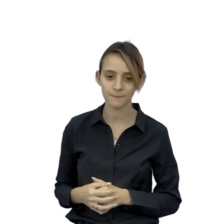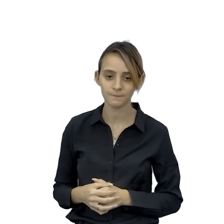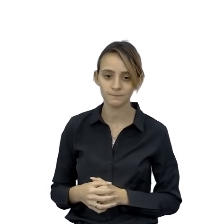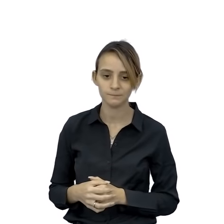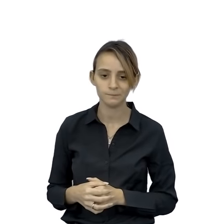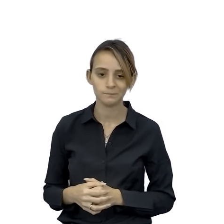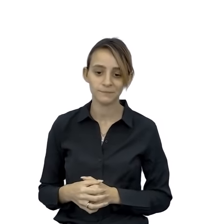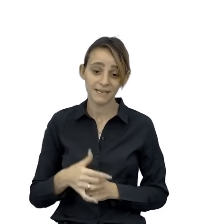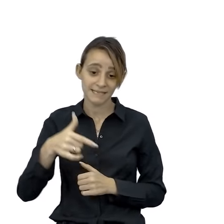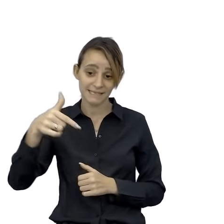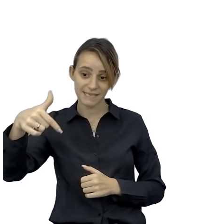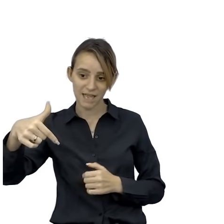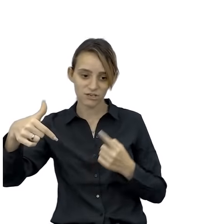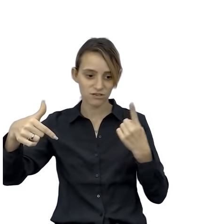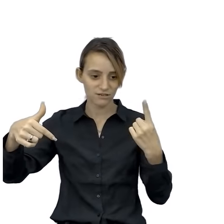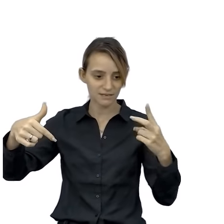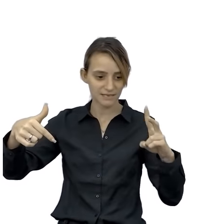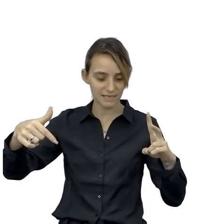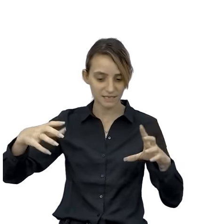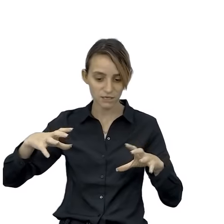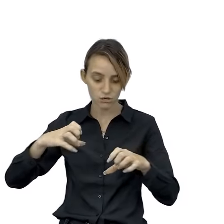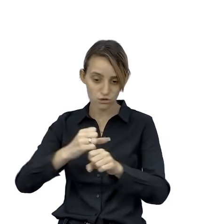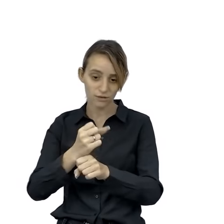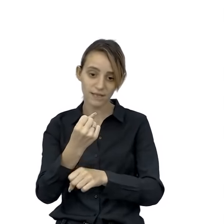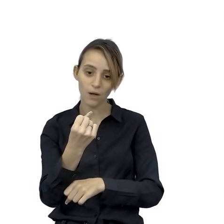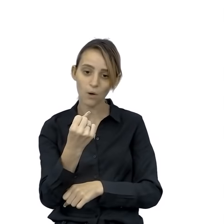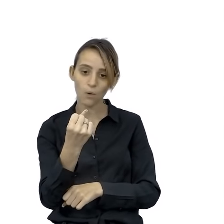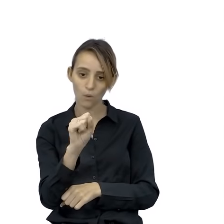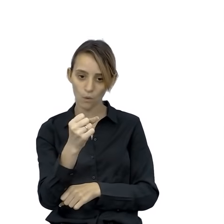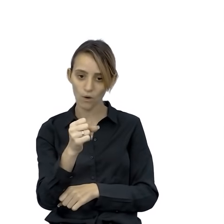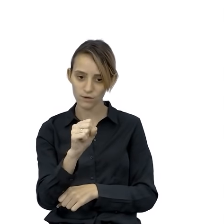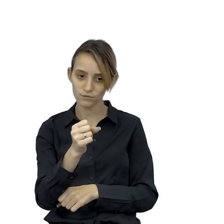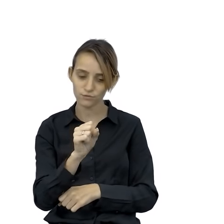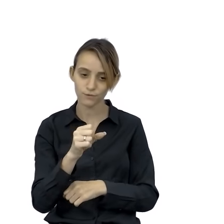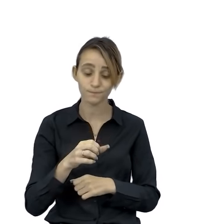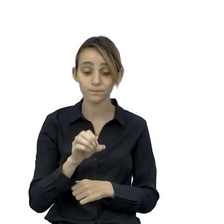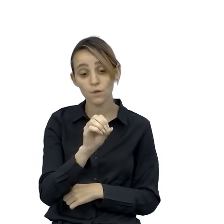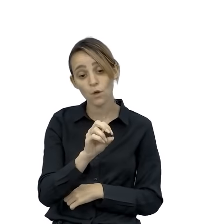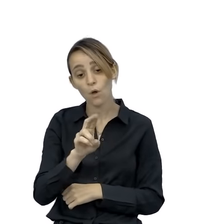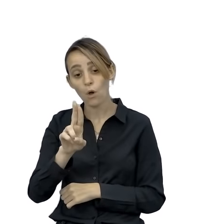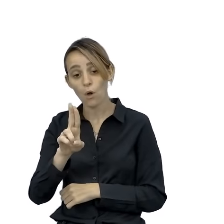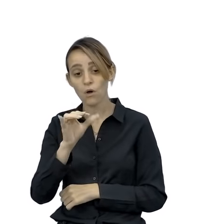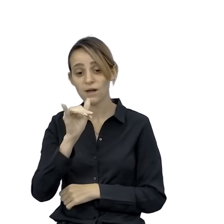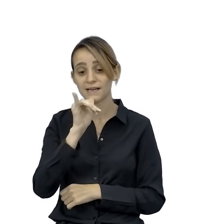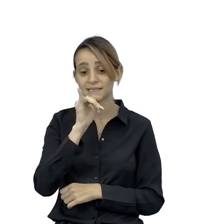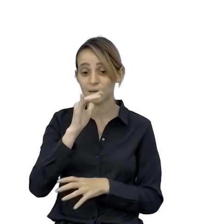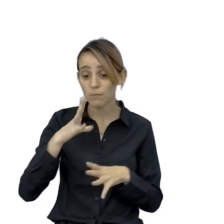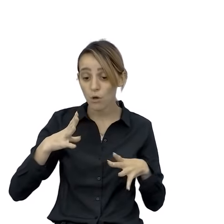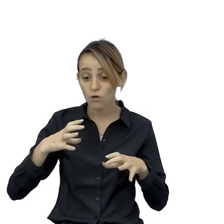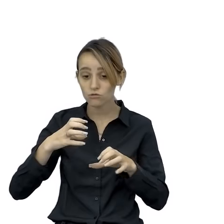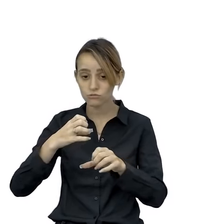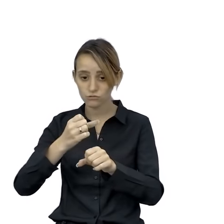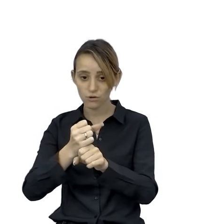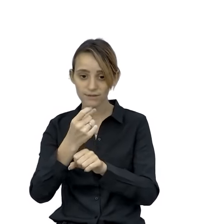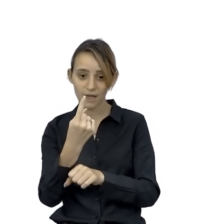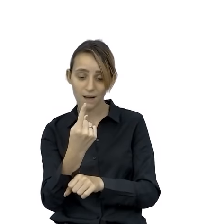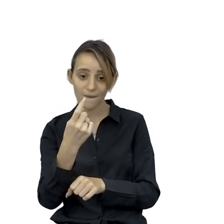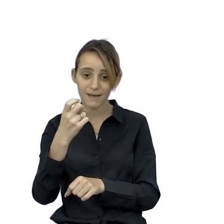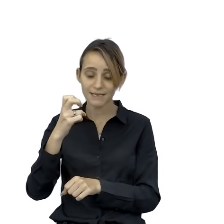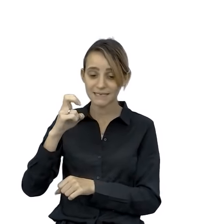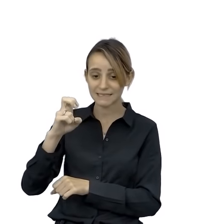15, né, de 7 até chegar a 15, eu vou contando de 1, 1. E ou do total, né, dessas